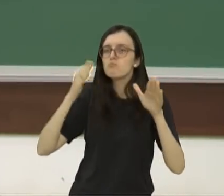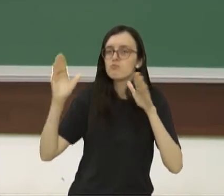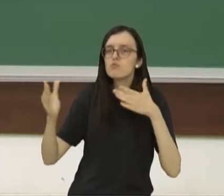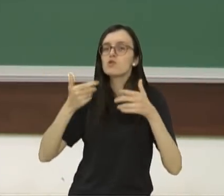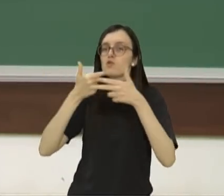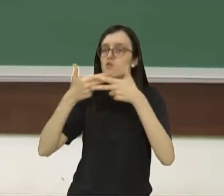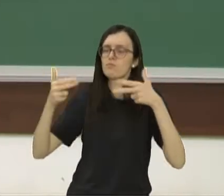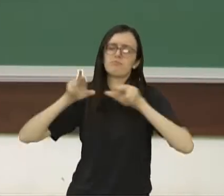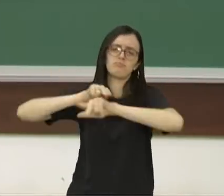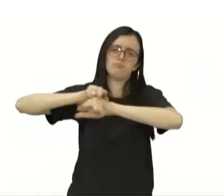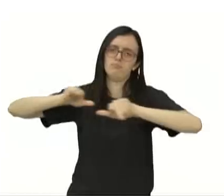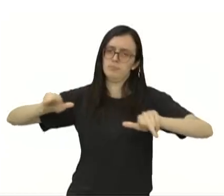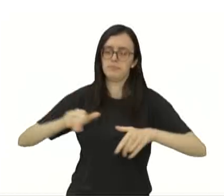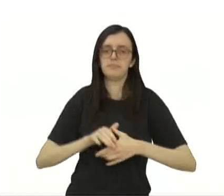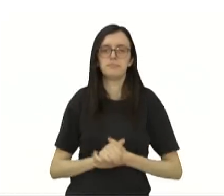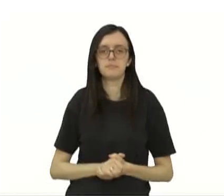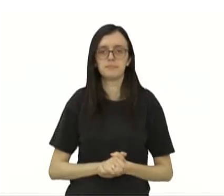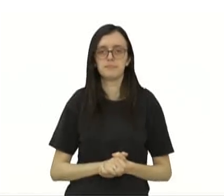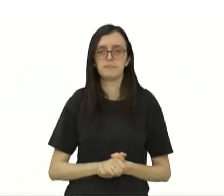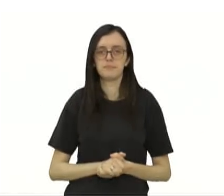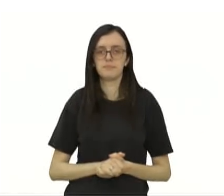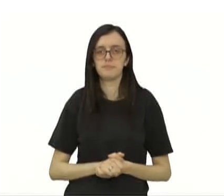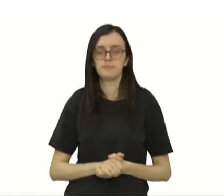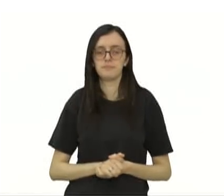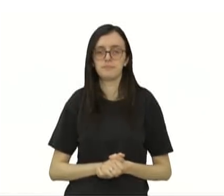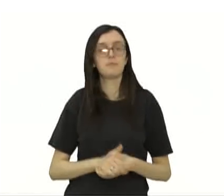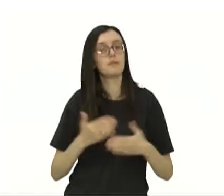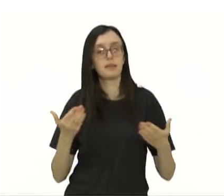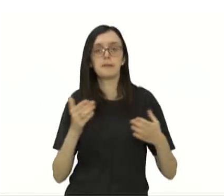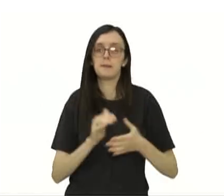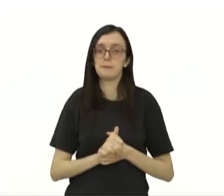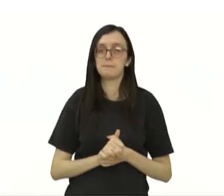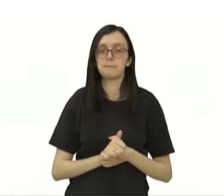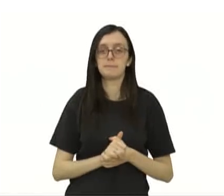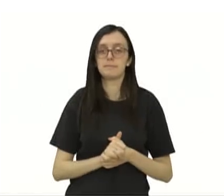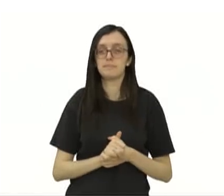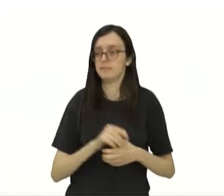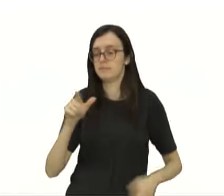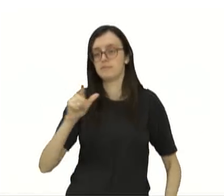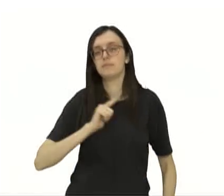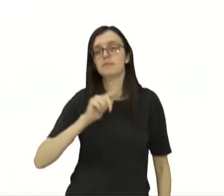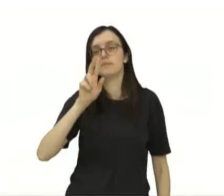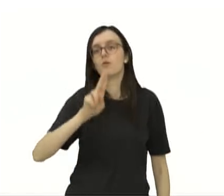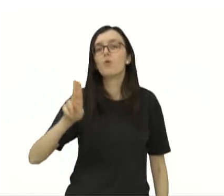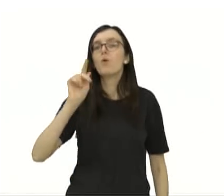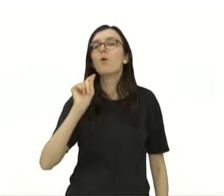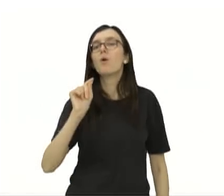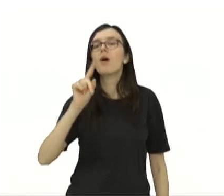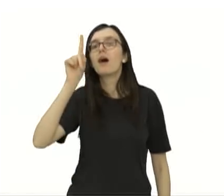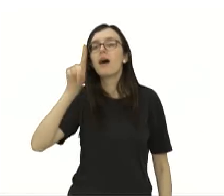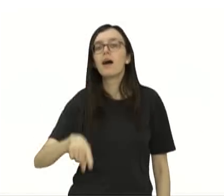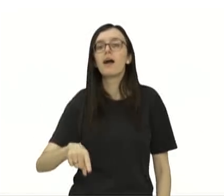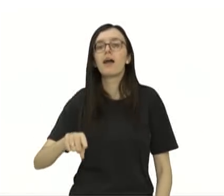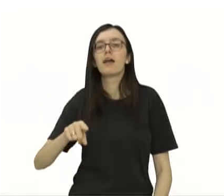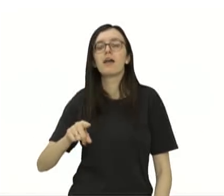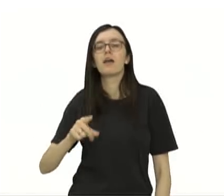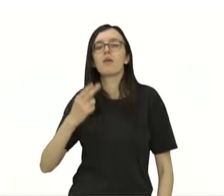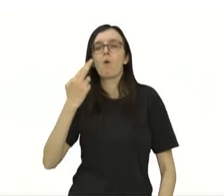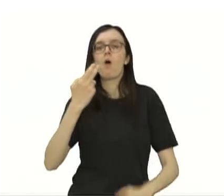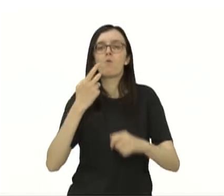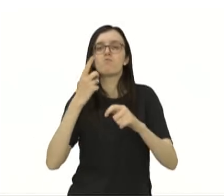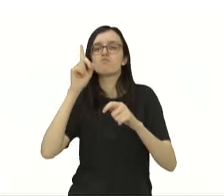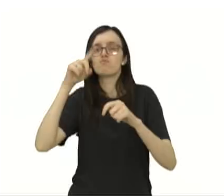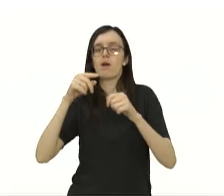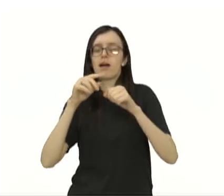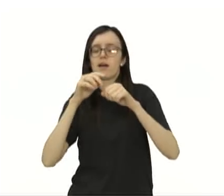econômicas diversificadas, certo? Então, além disso, ela utiliza a questão da infraestrutura,